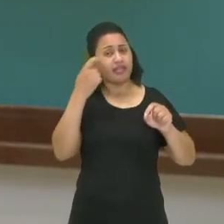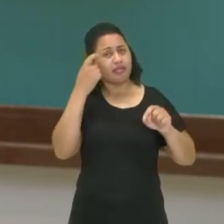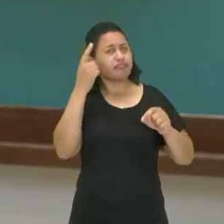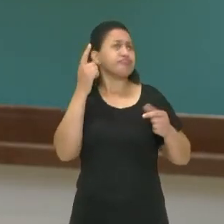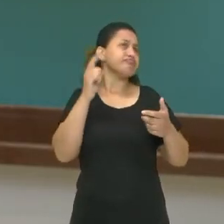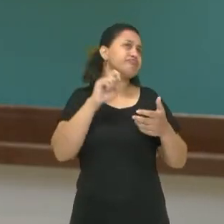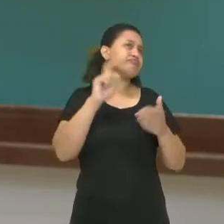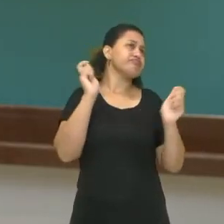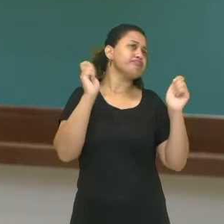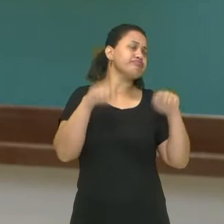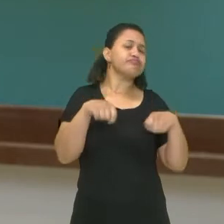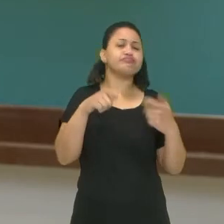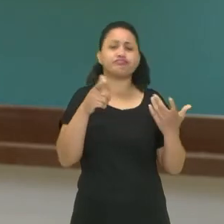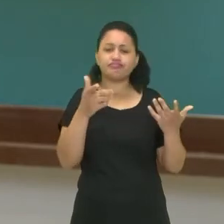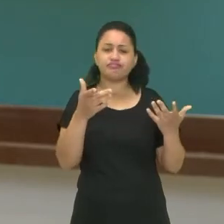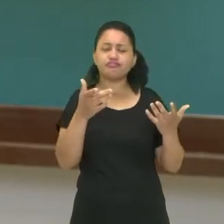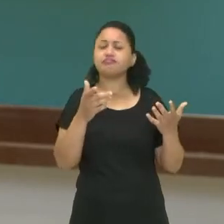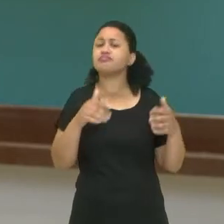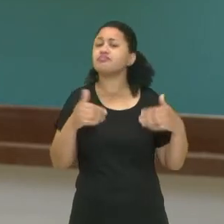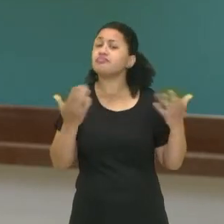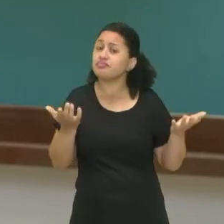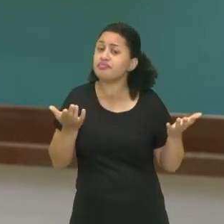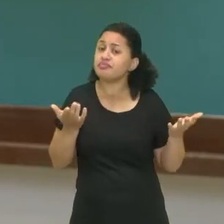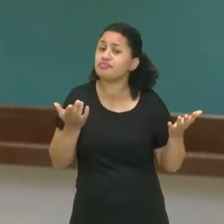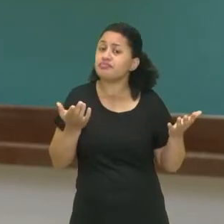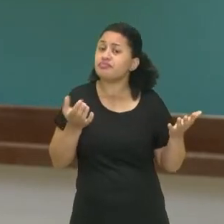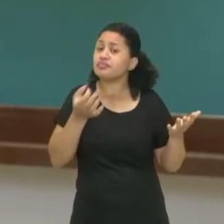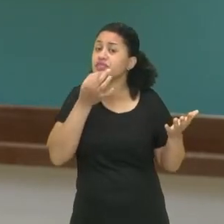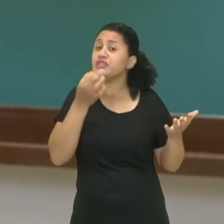hipóteses. Será? O que que você acha?